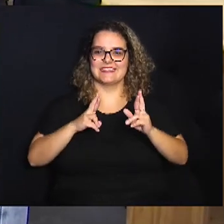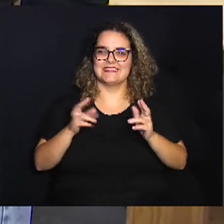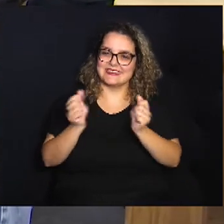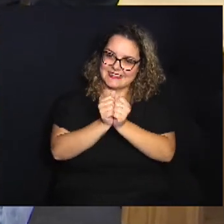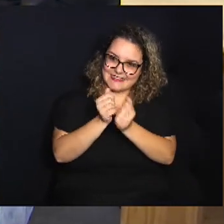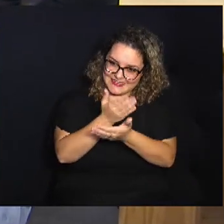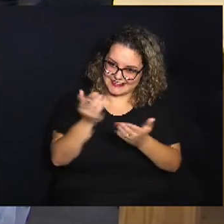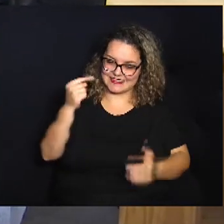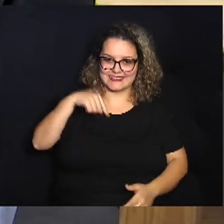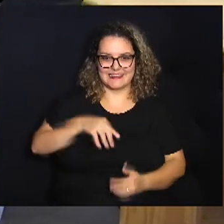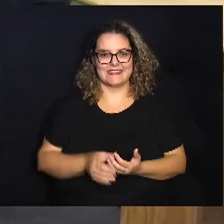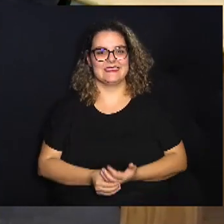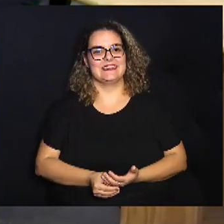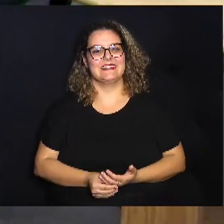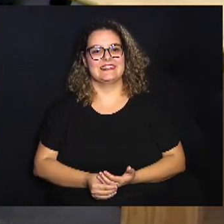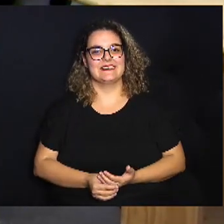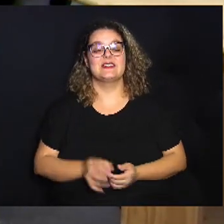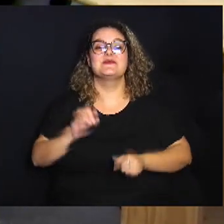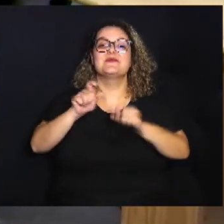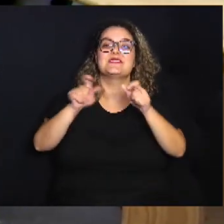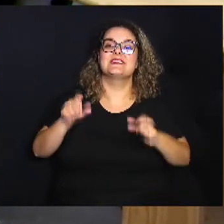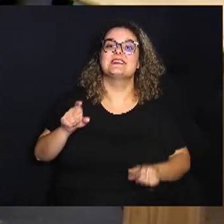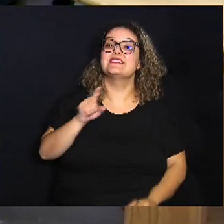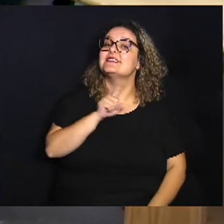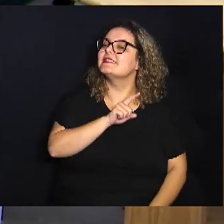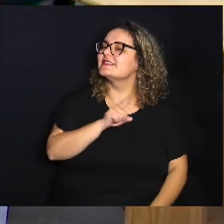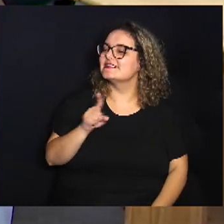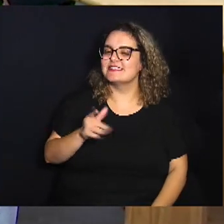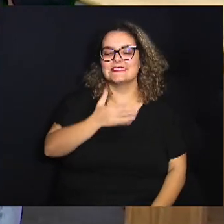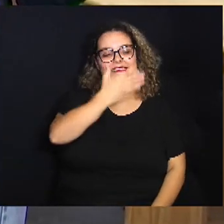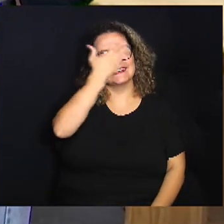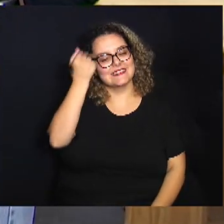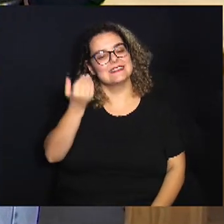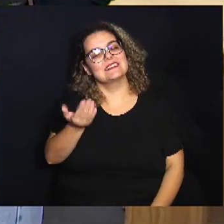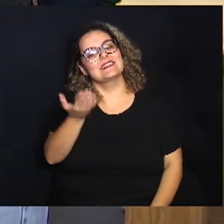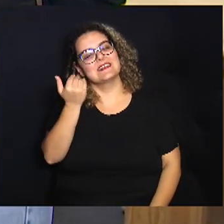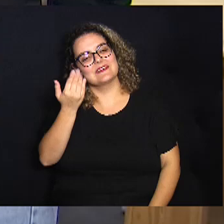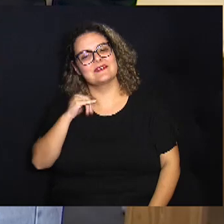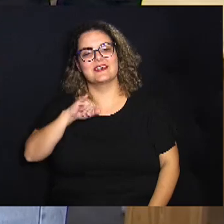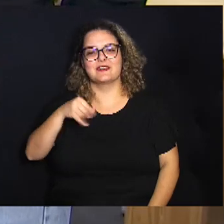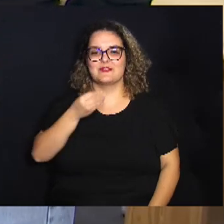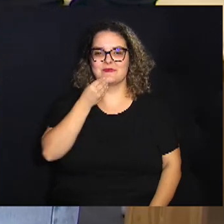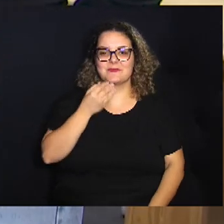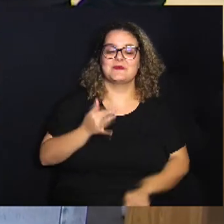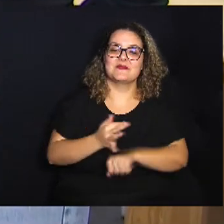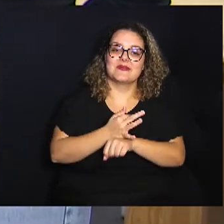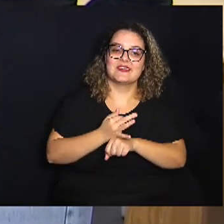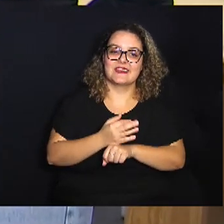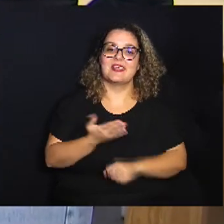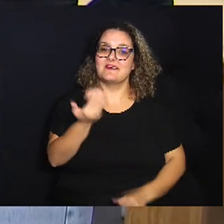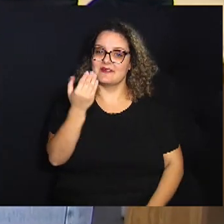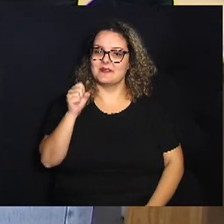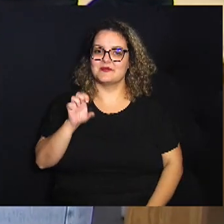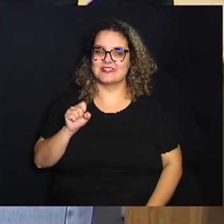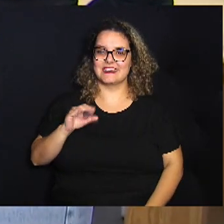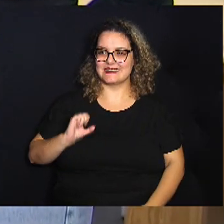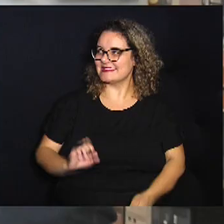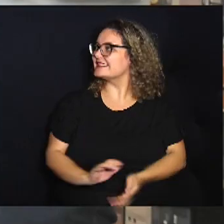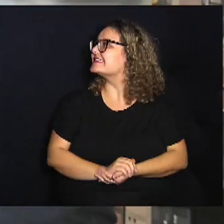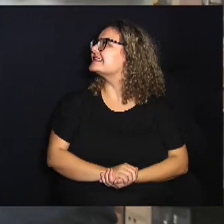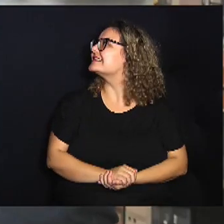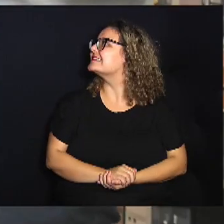vocês aqui. Pessoal, não deixe de aproveitar aí nas férias de julho. Vem pro SESC!